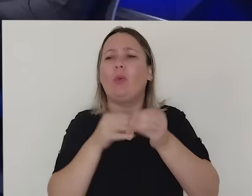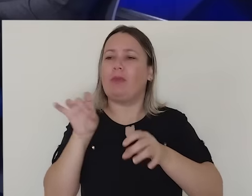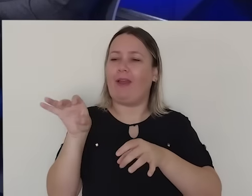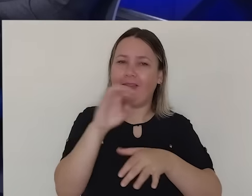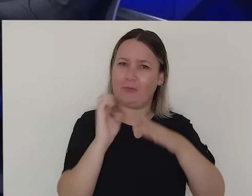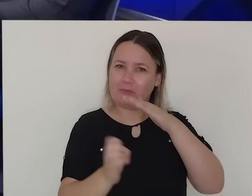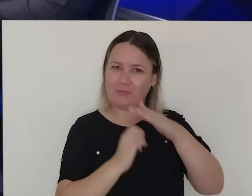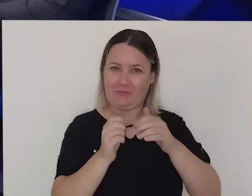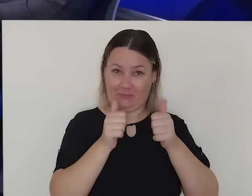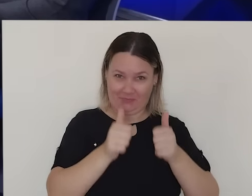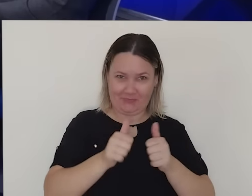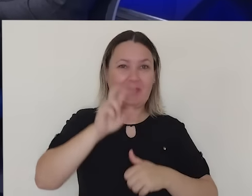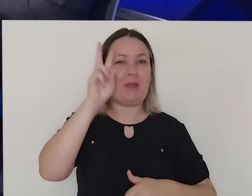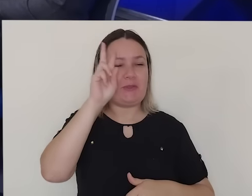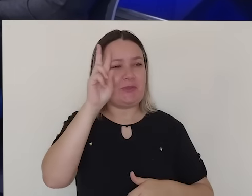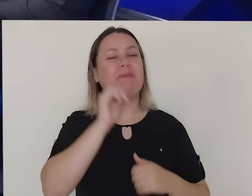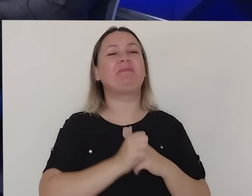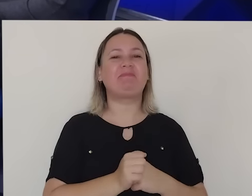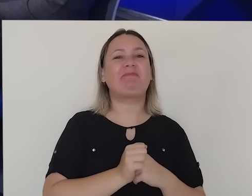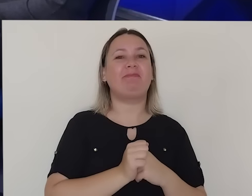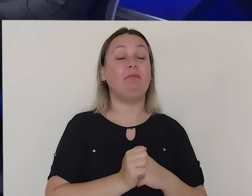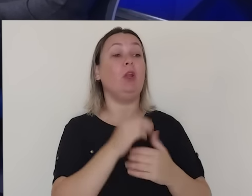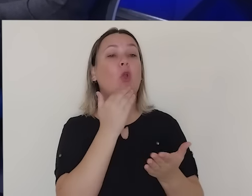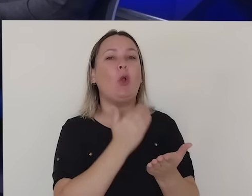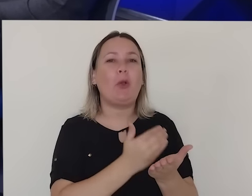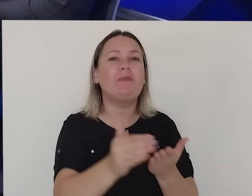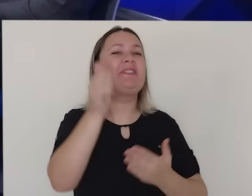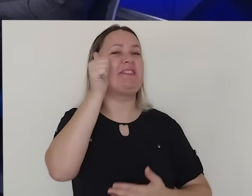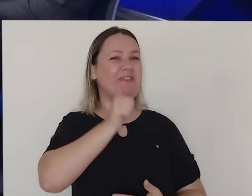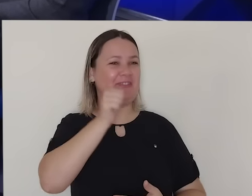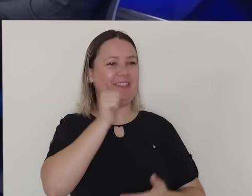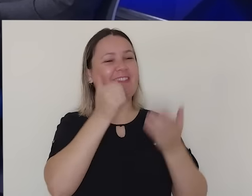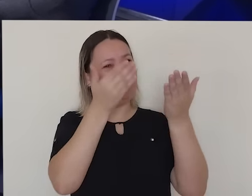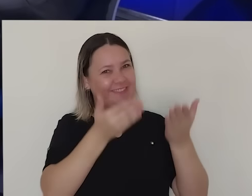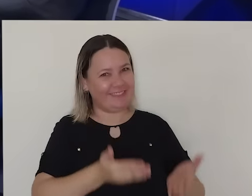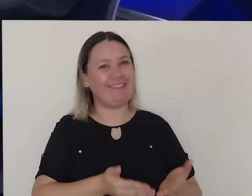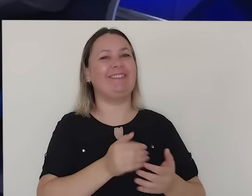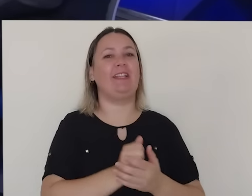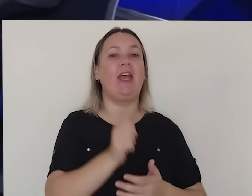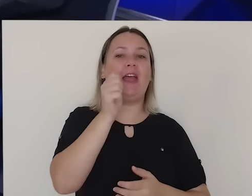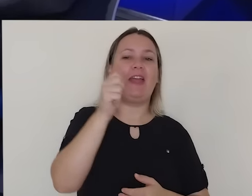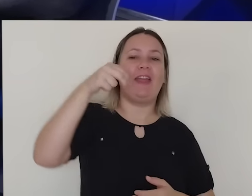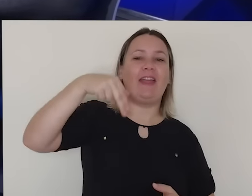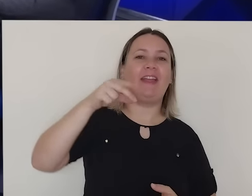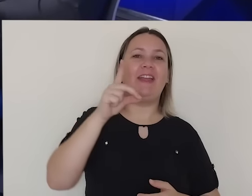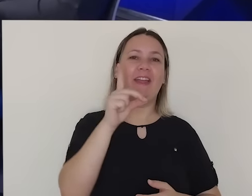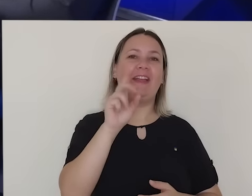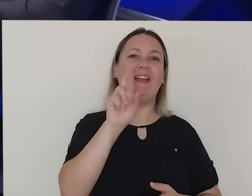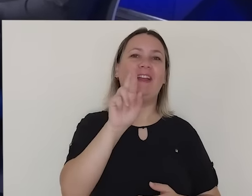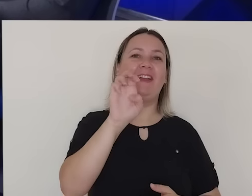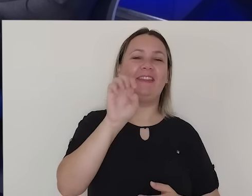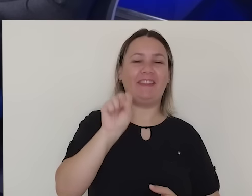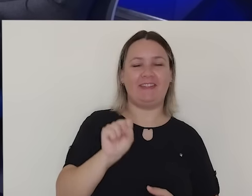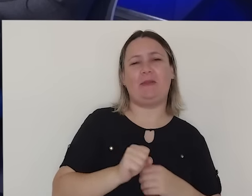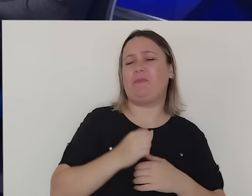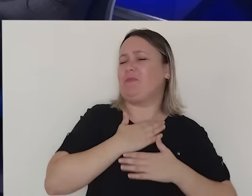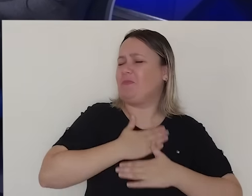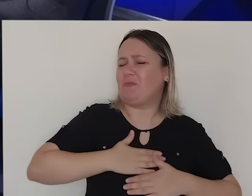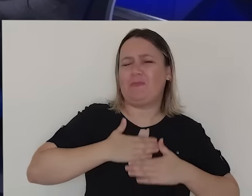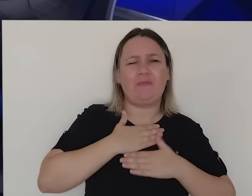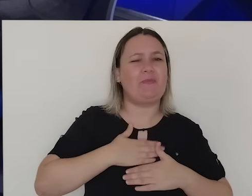ser claro vamos começar pelas mulheres então Andresa tudo bem tudo bem É um prazer est aqui Sheila e